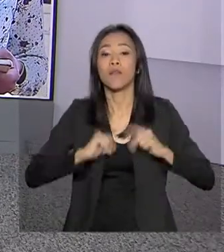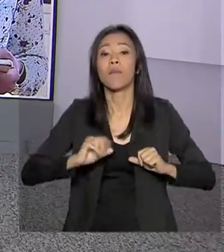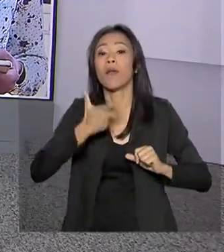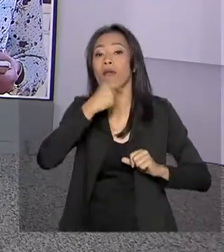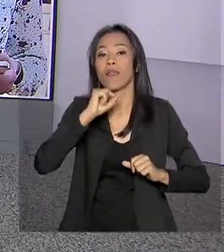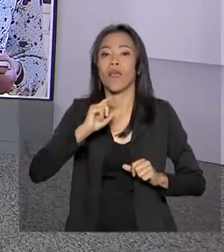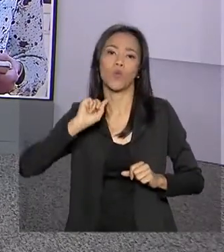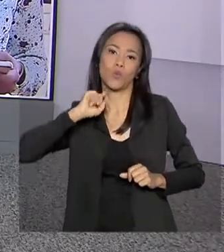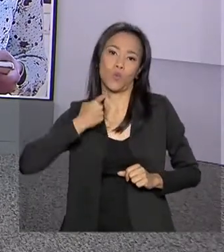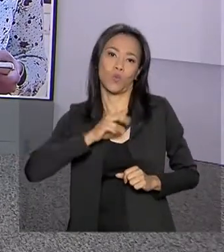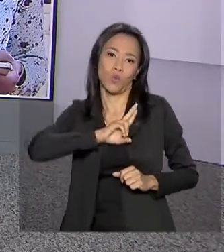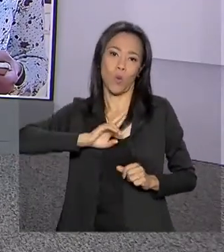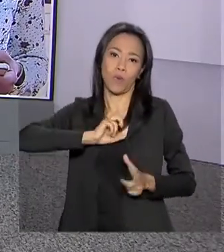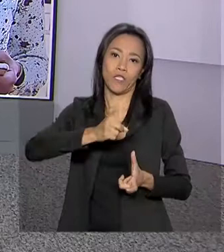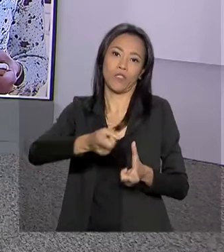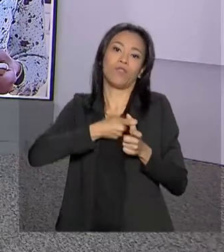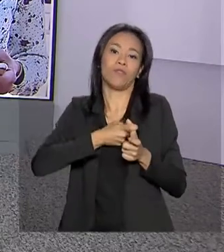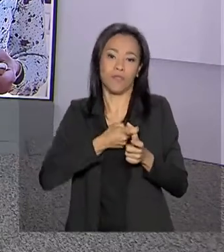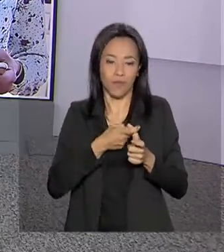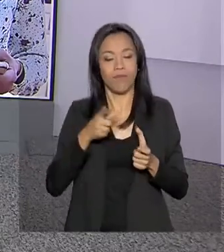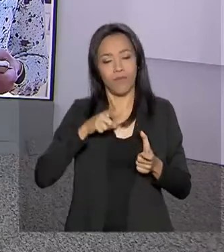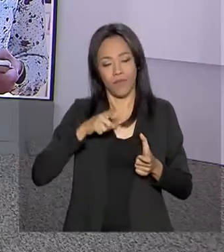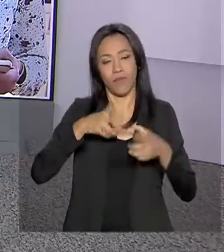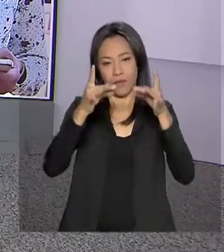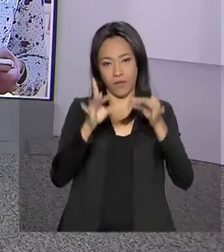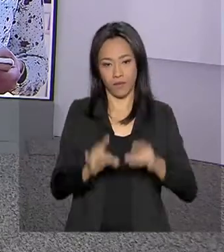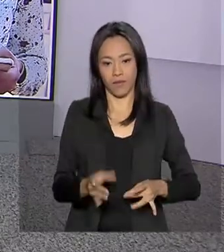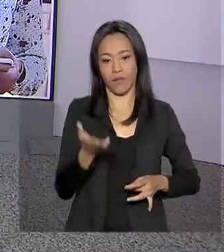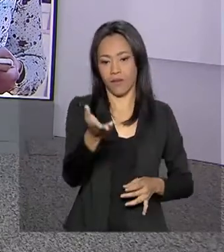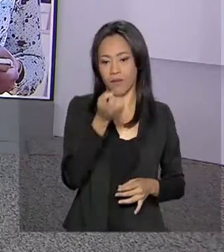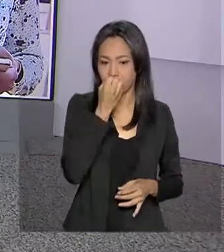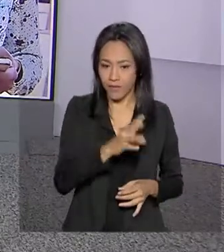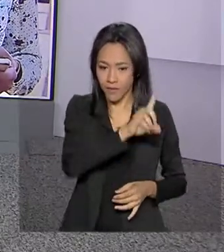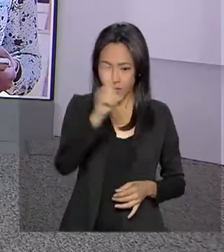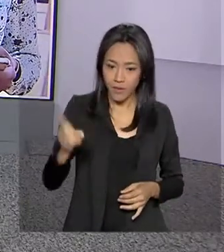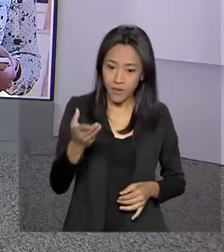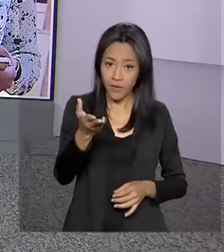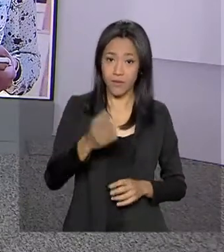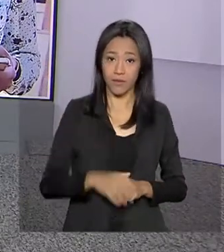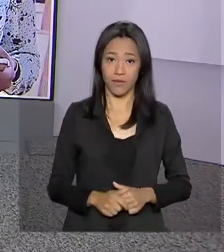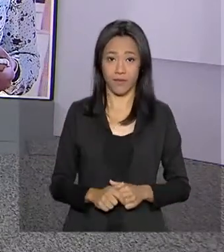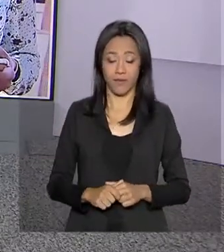o cena collares de holanda tem os detalhes agora pra gente anunciando bom dia